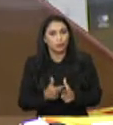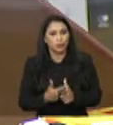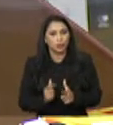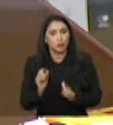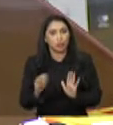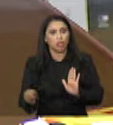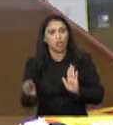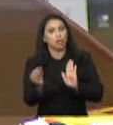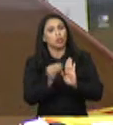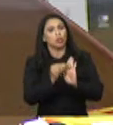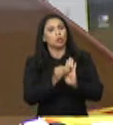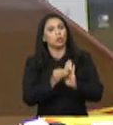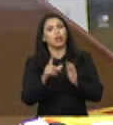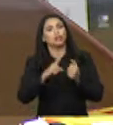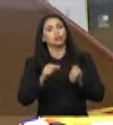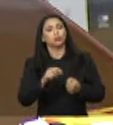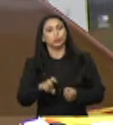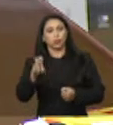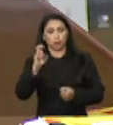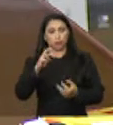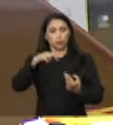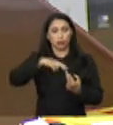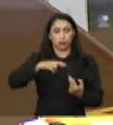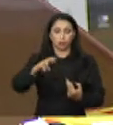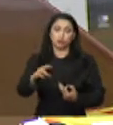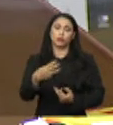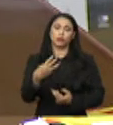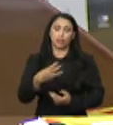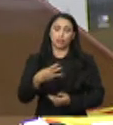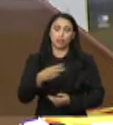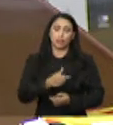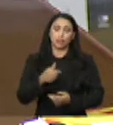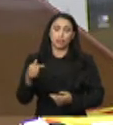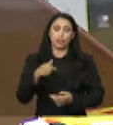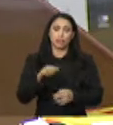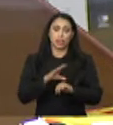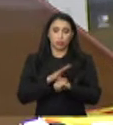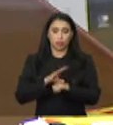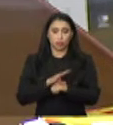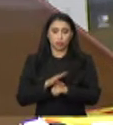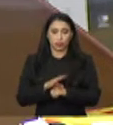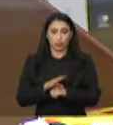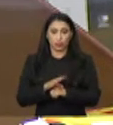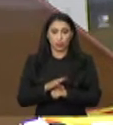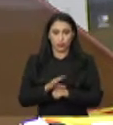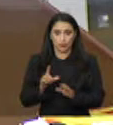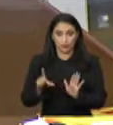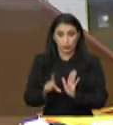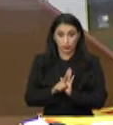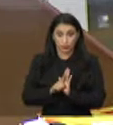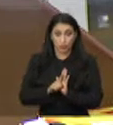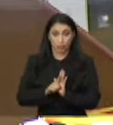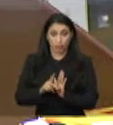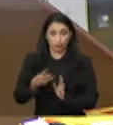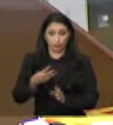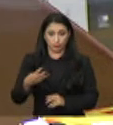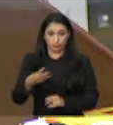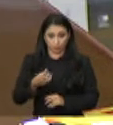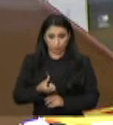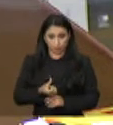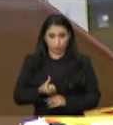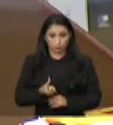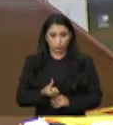no o artigo quinto inciso 37 in fine da Constituição Federal a lei não pode 36